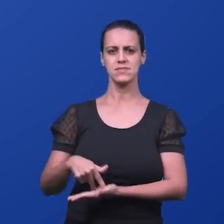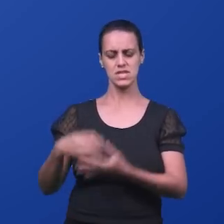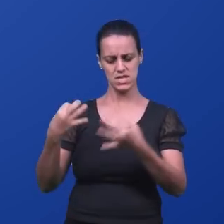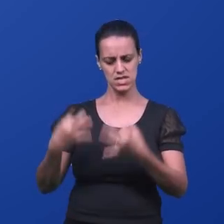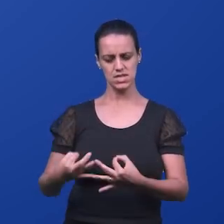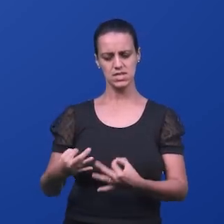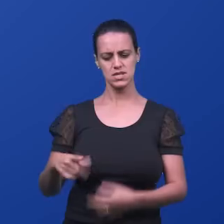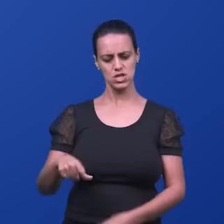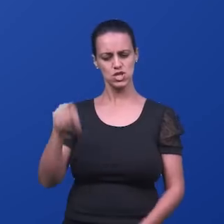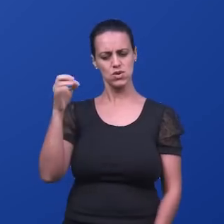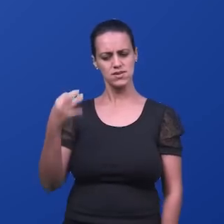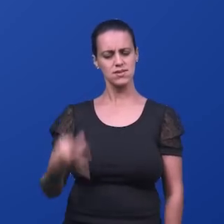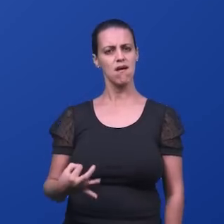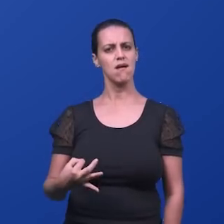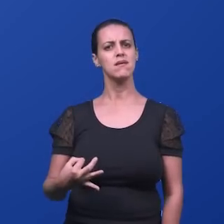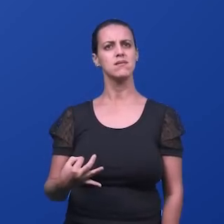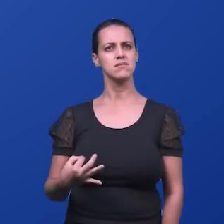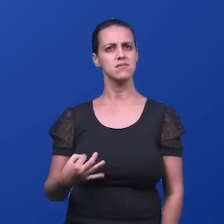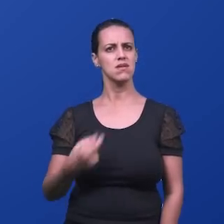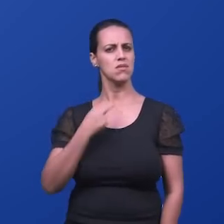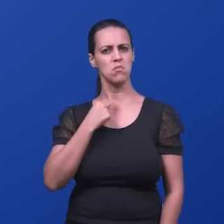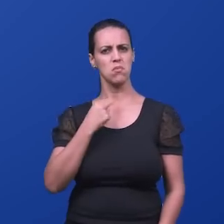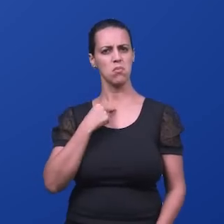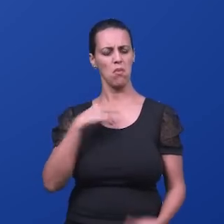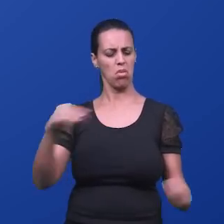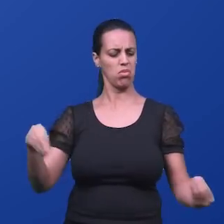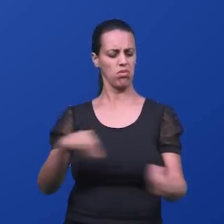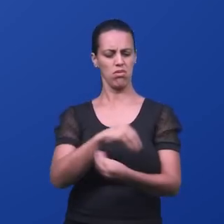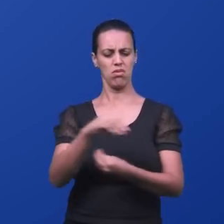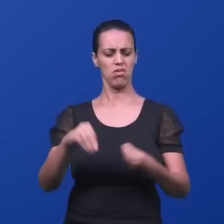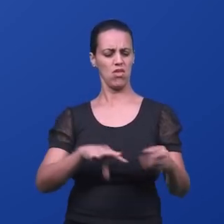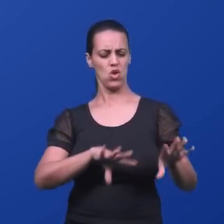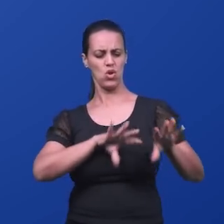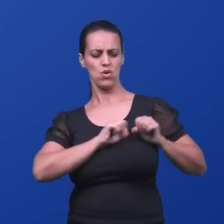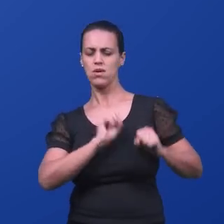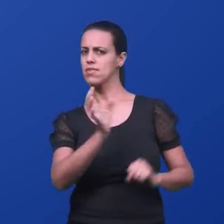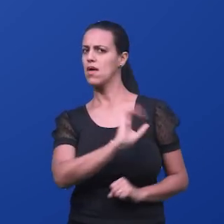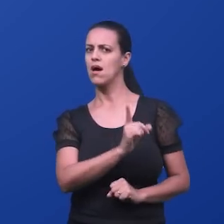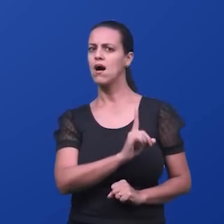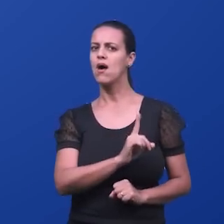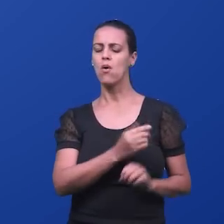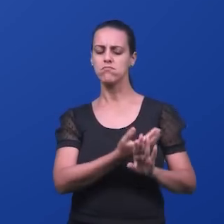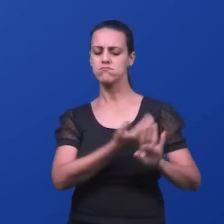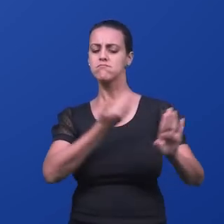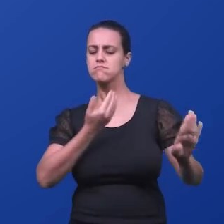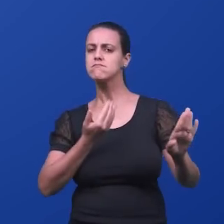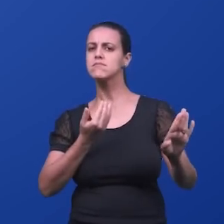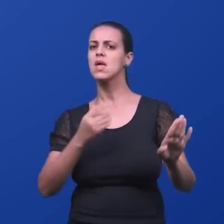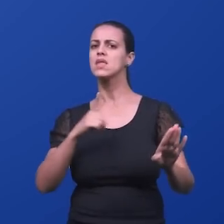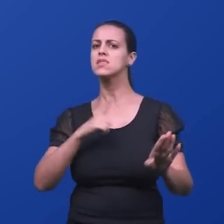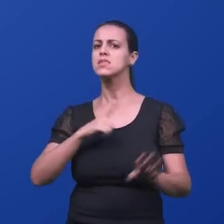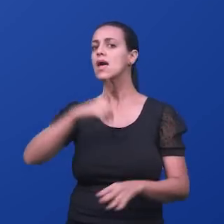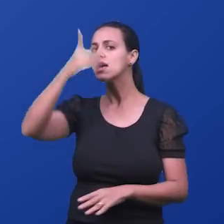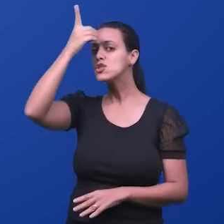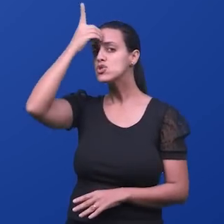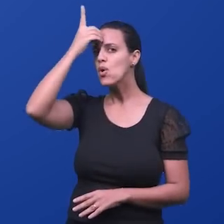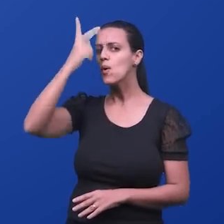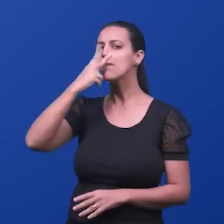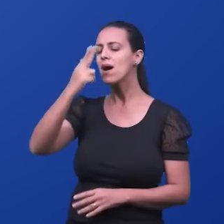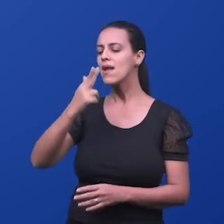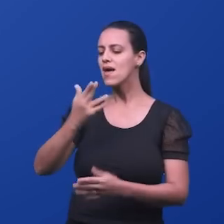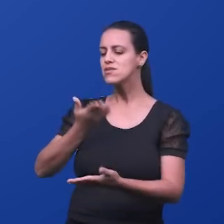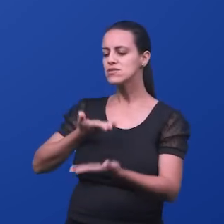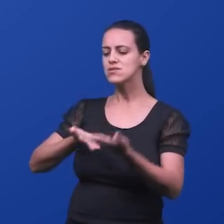presença do Senhor. Nada a deixa contaminar. Ela vive a verdade com os dons espirituais. É uma